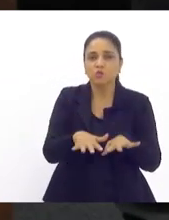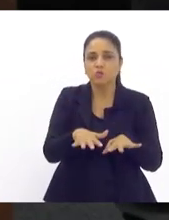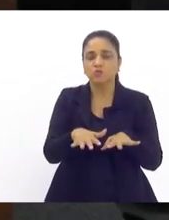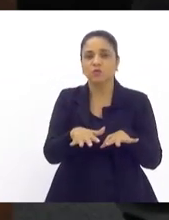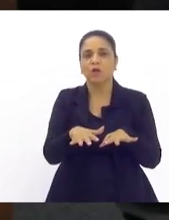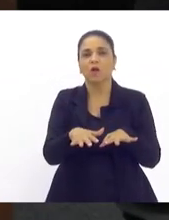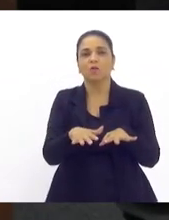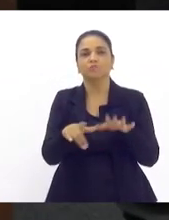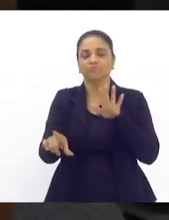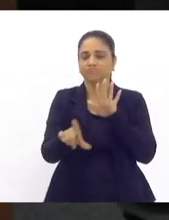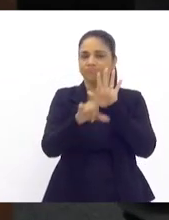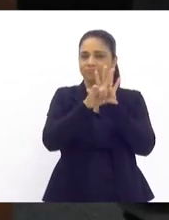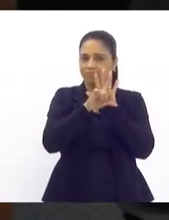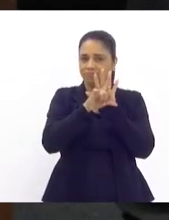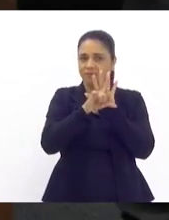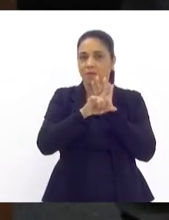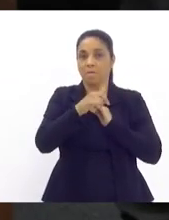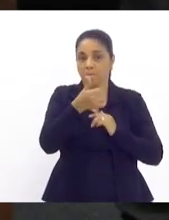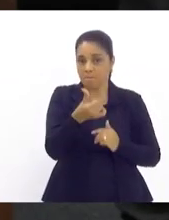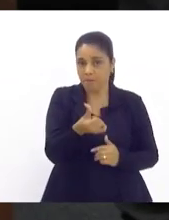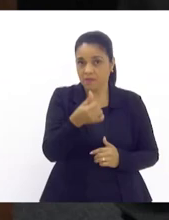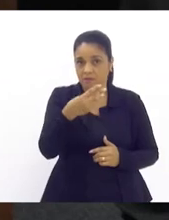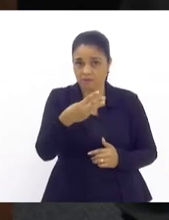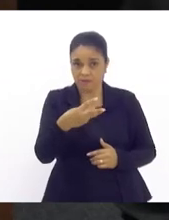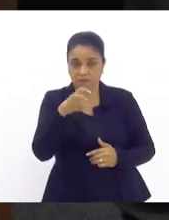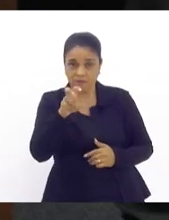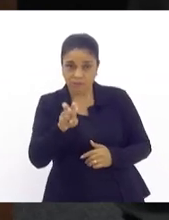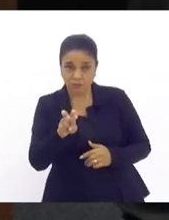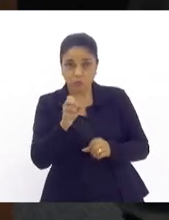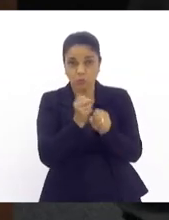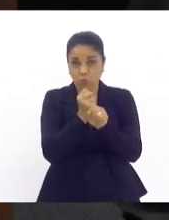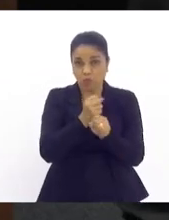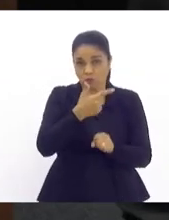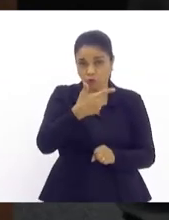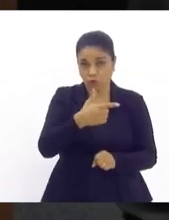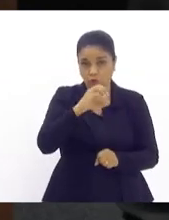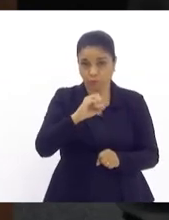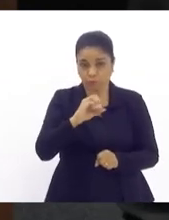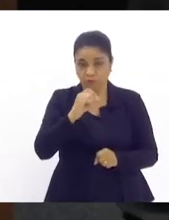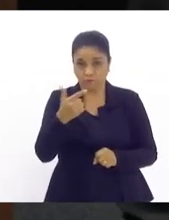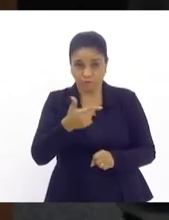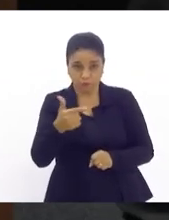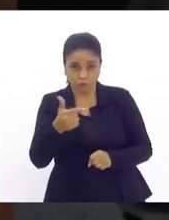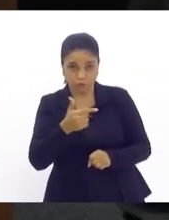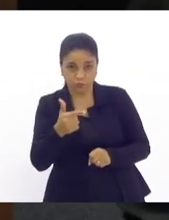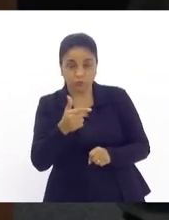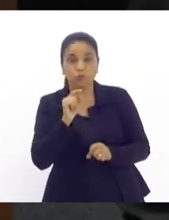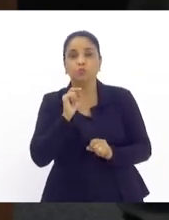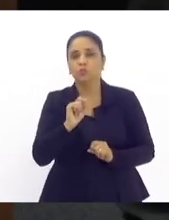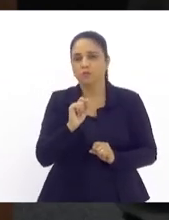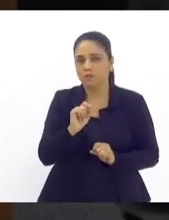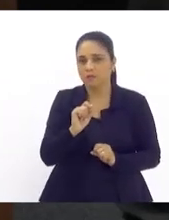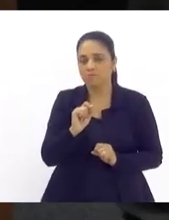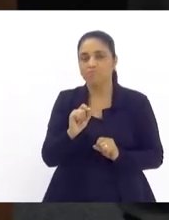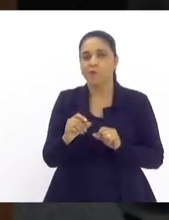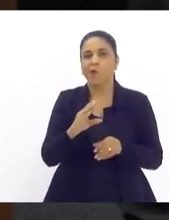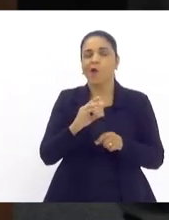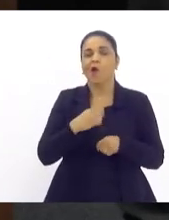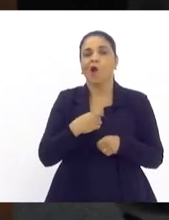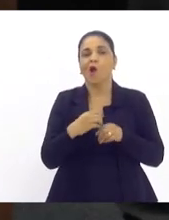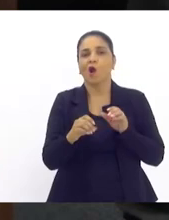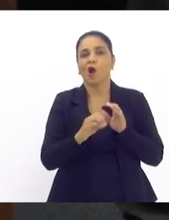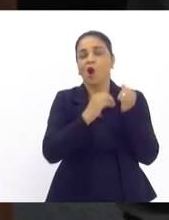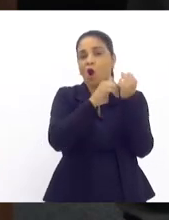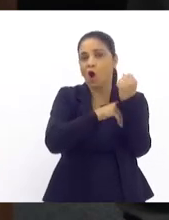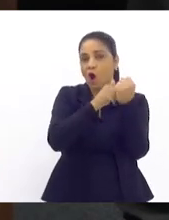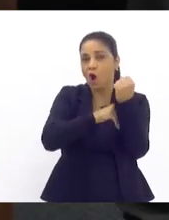indicação legislativa 635 de 2022, que trata exatamente da criação do Código de Saúde do